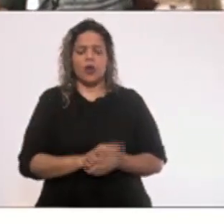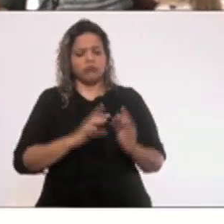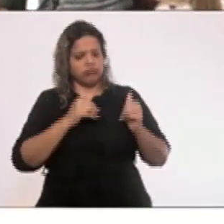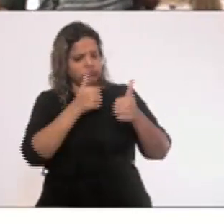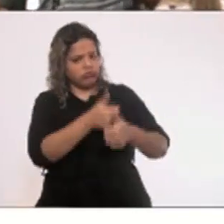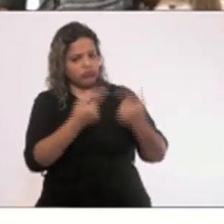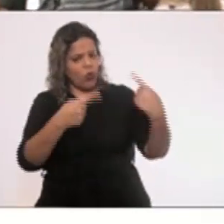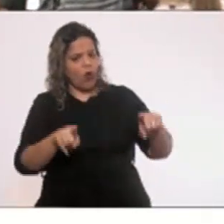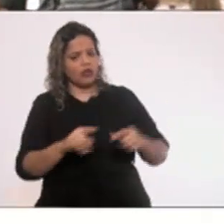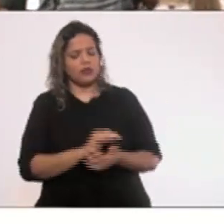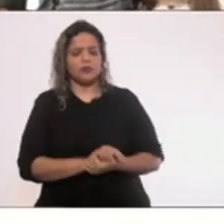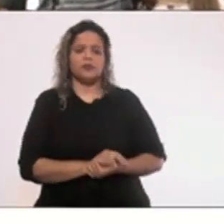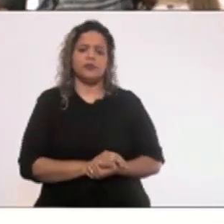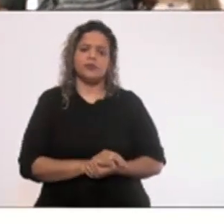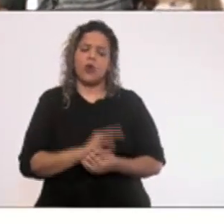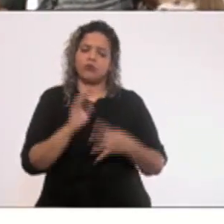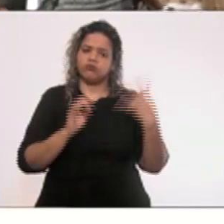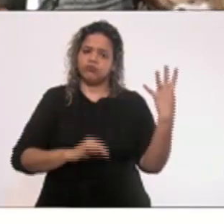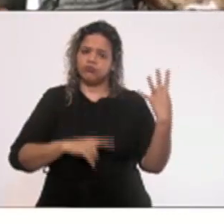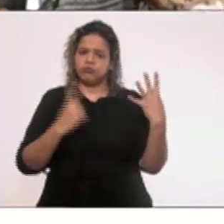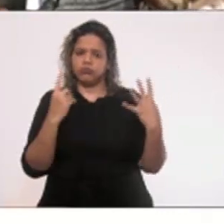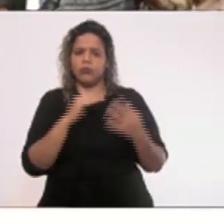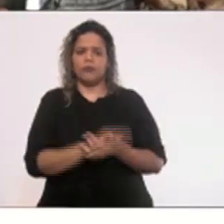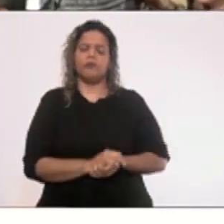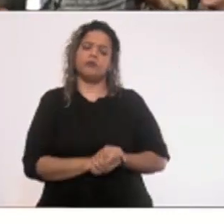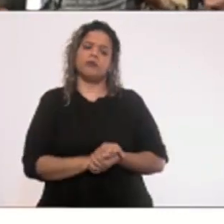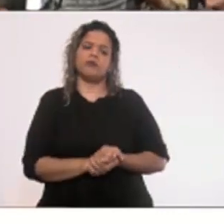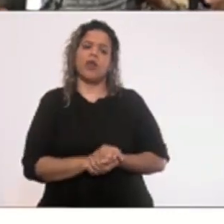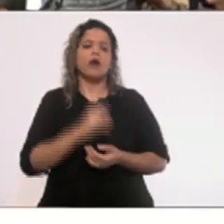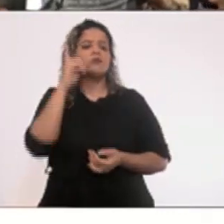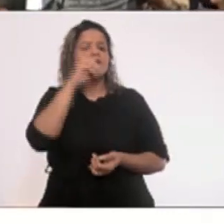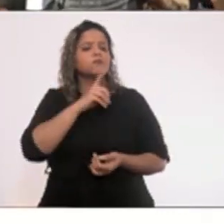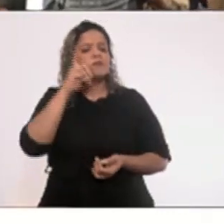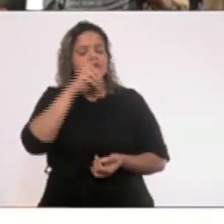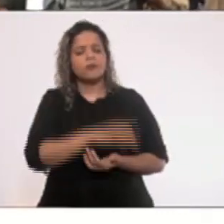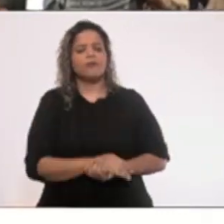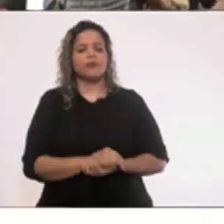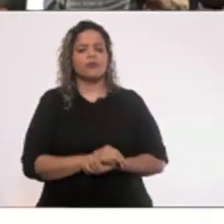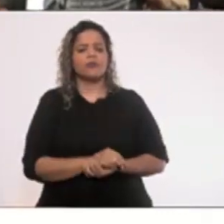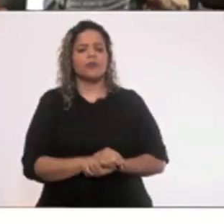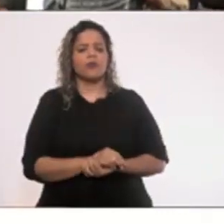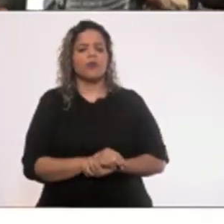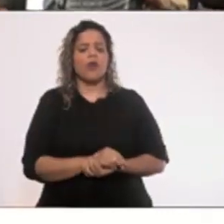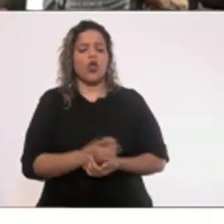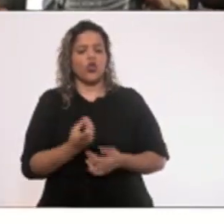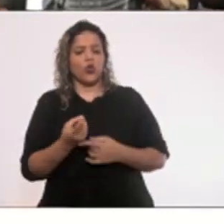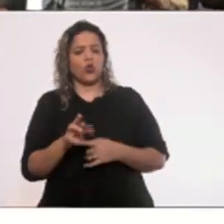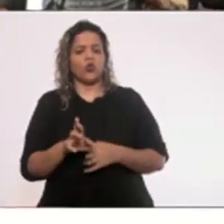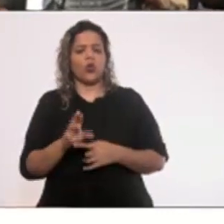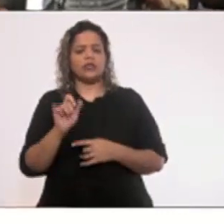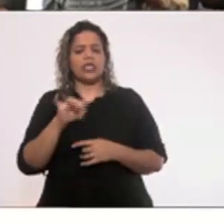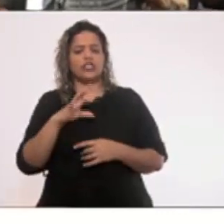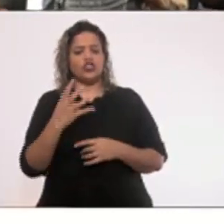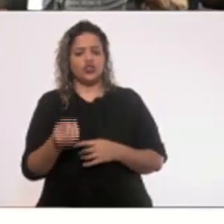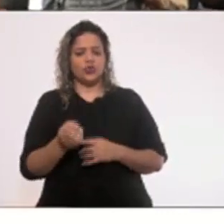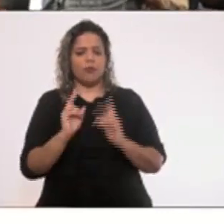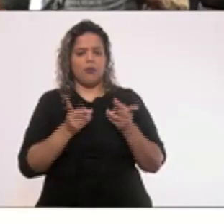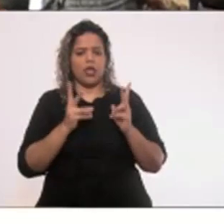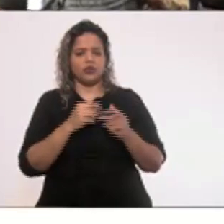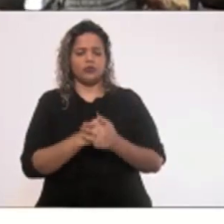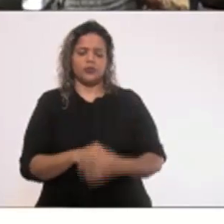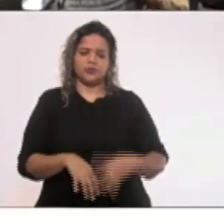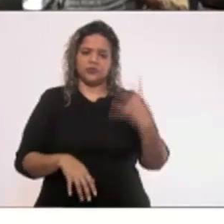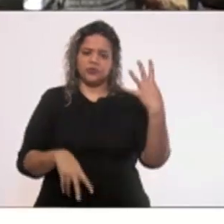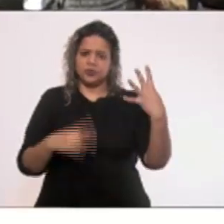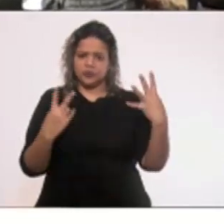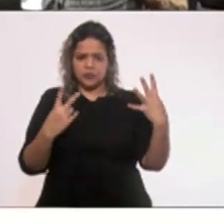Acompanho o voto divergente, presidente. 4-1. Deputado Dr. Serginho. Com relator, senhor presidente.